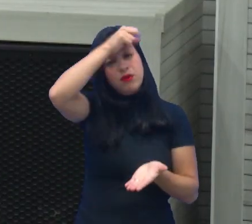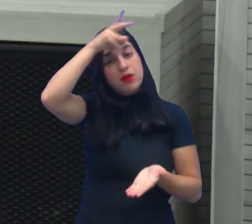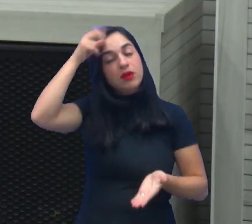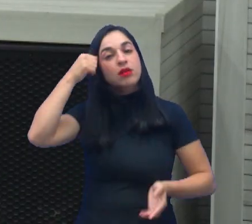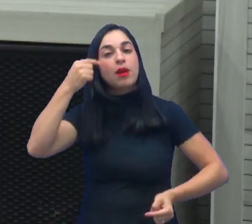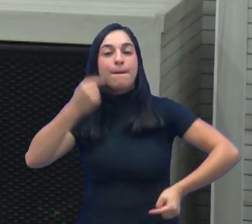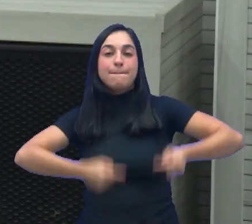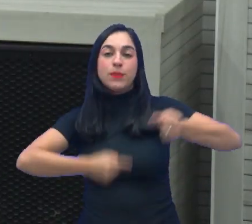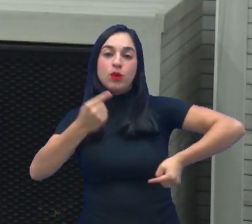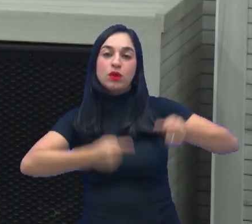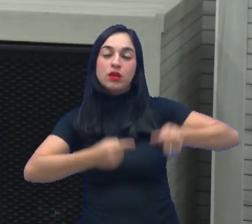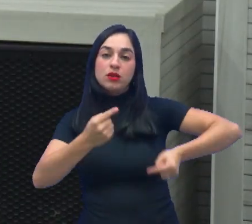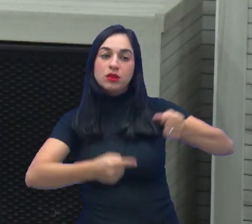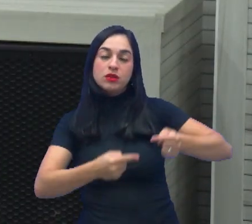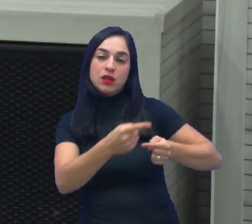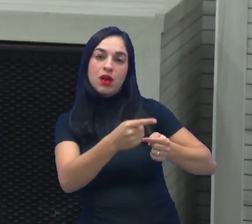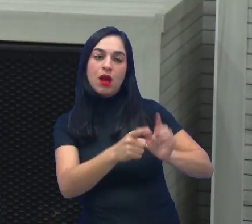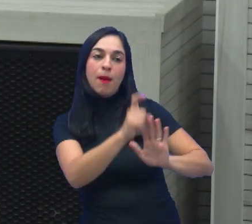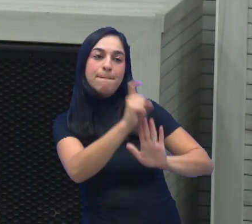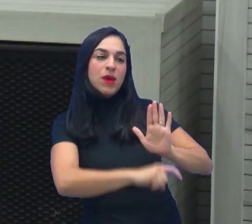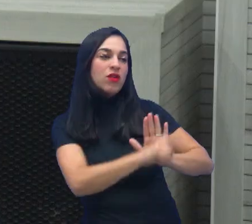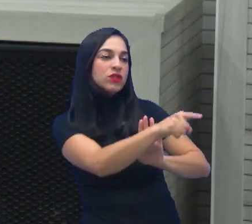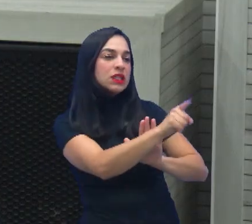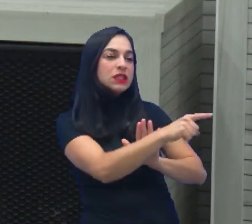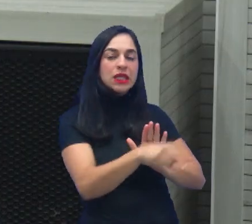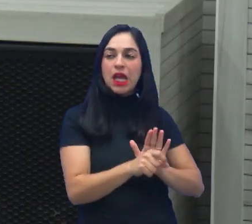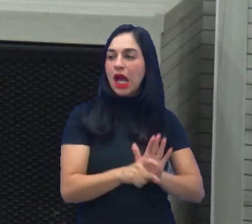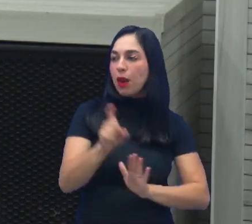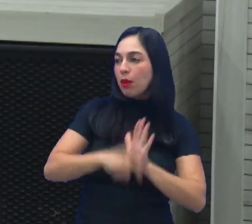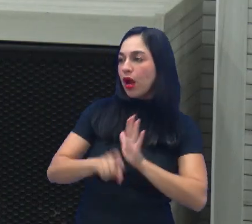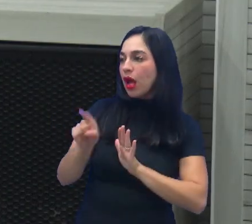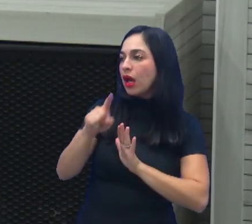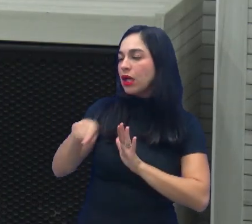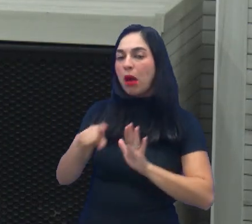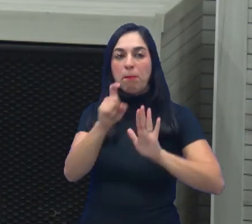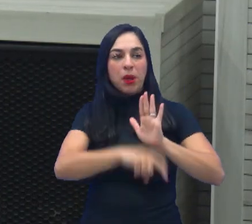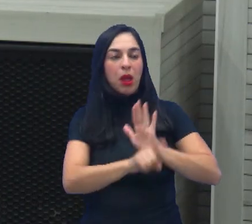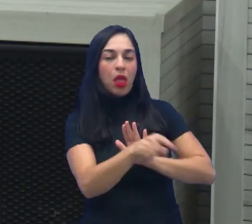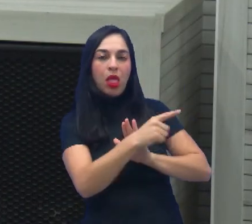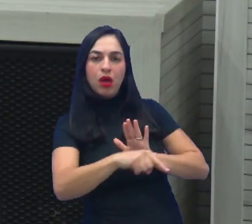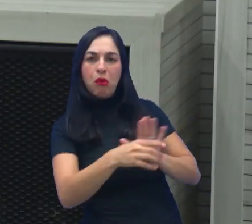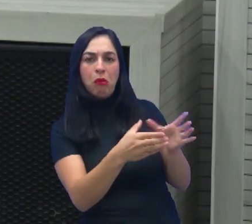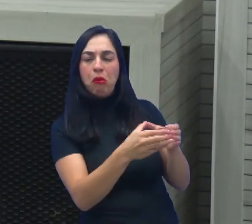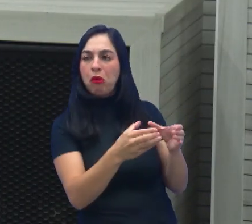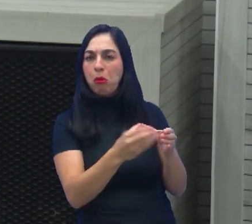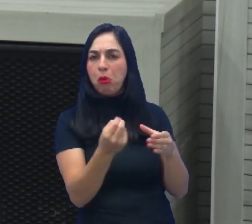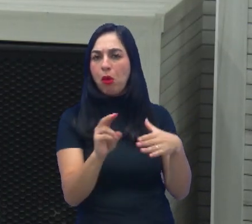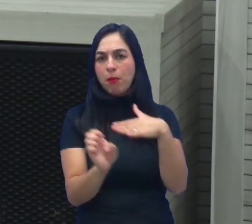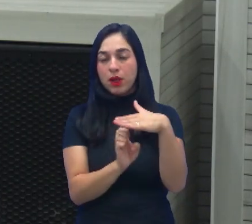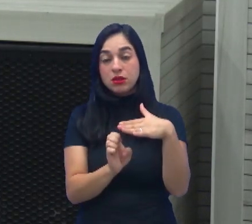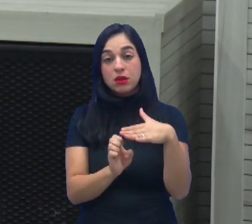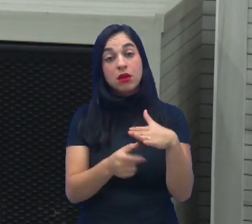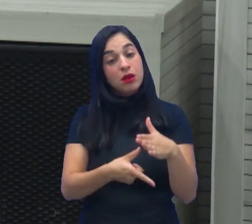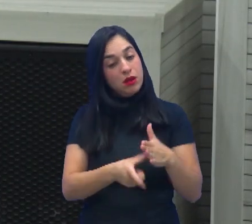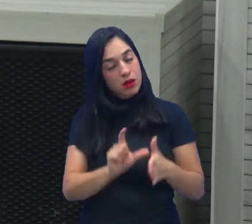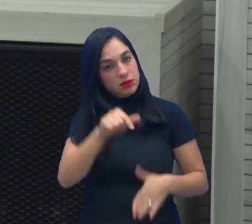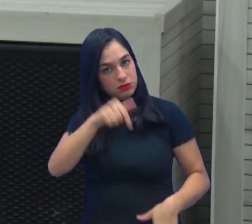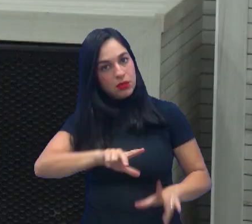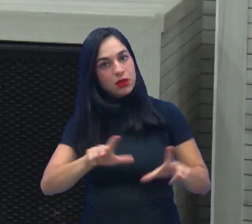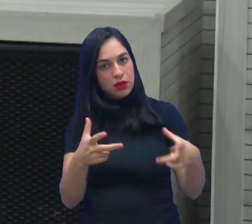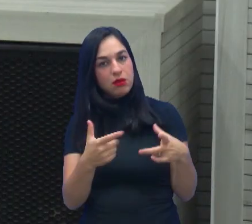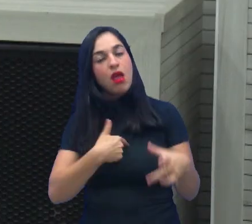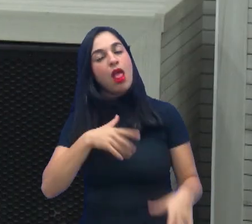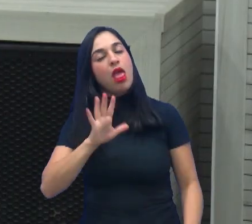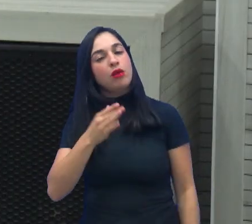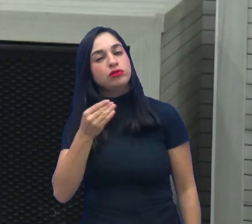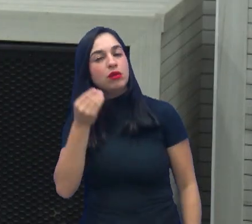dando a isenção para um grupo ou um empresário ou outro, tem que passar pela casa. Eu já estou buscando essa